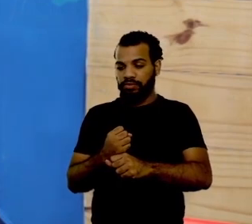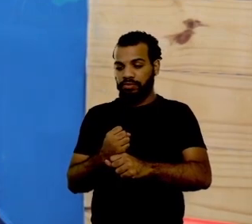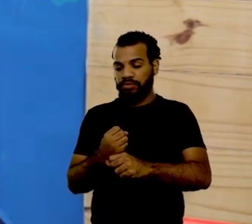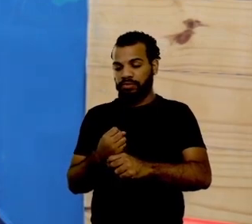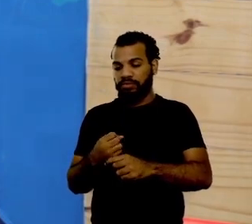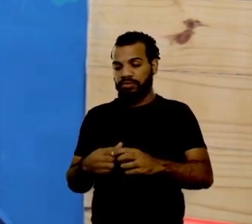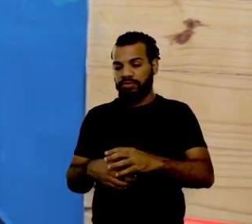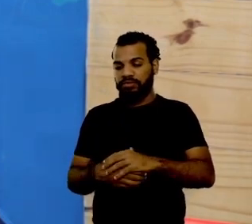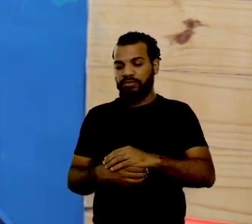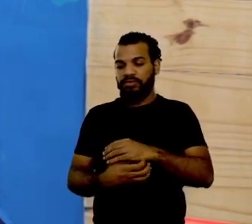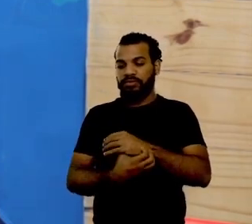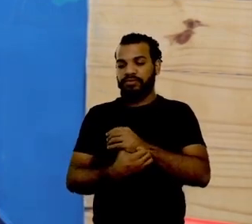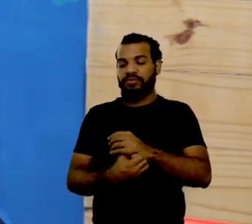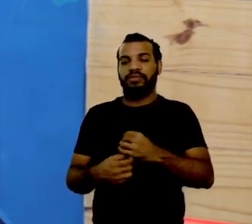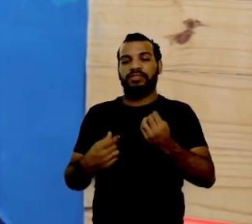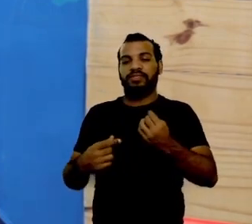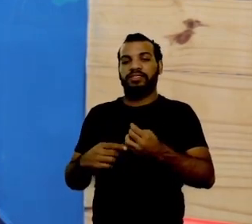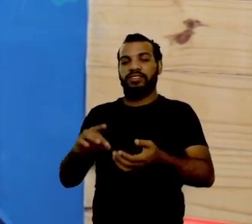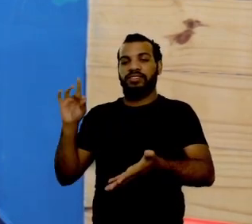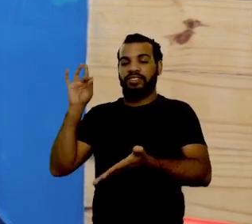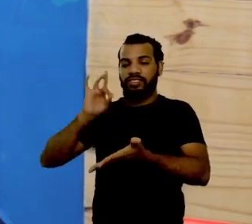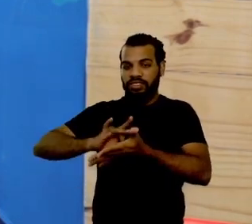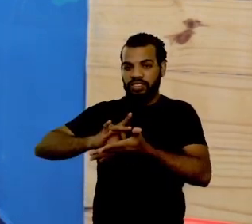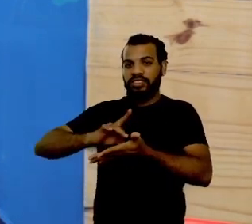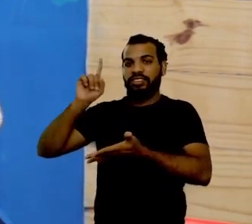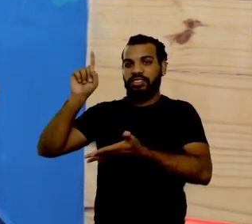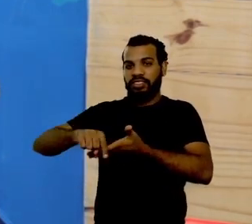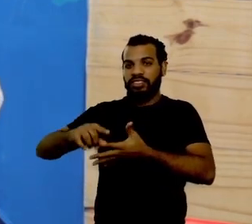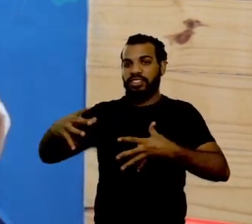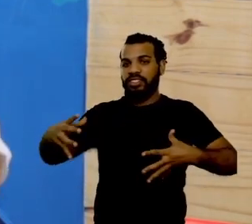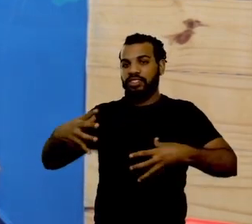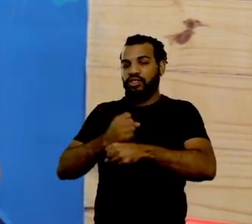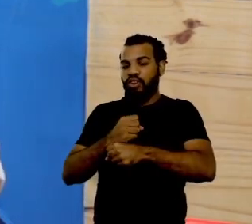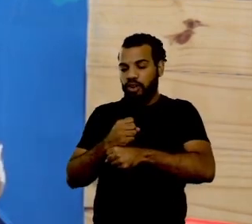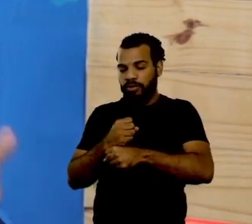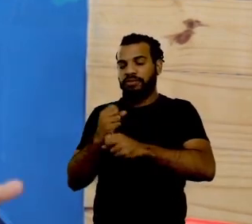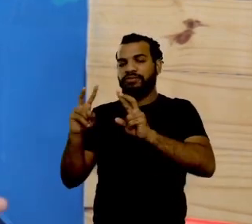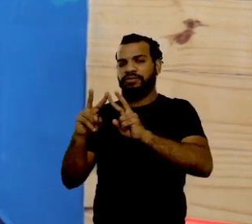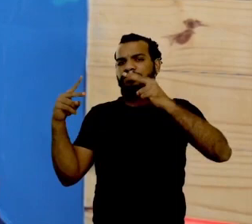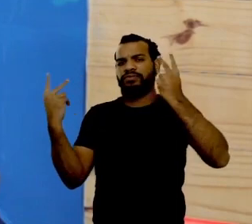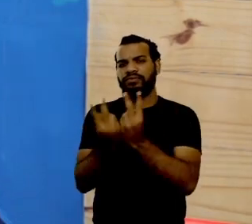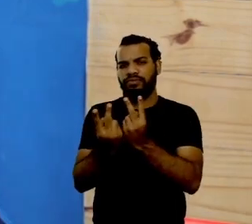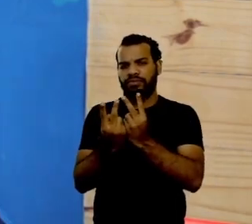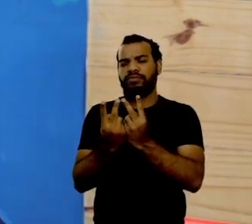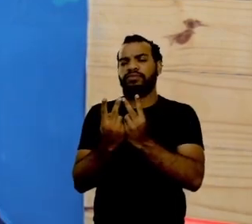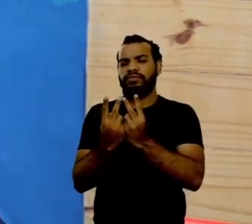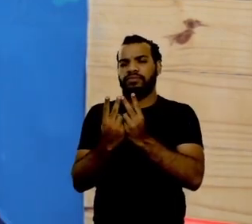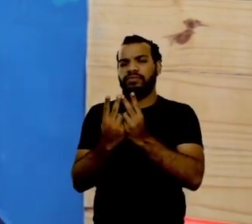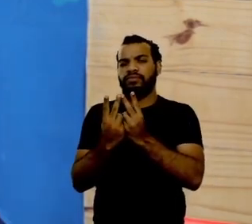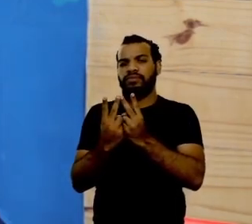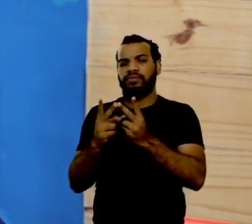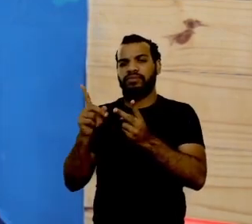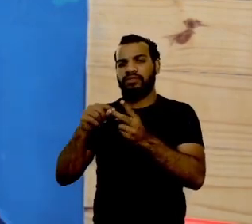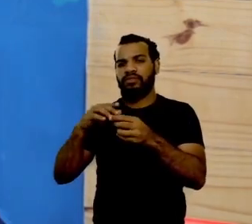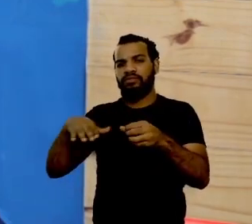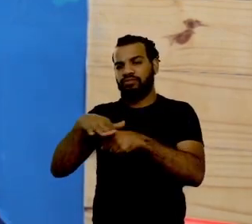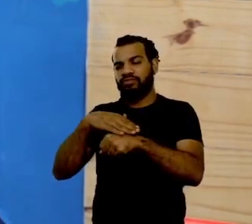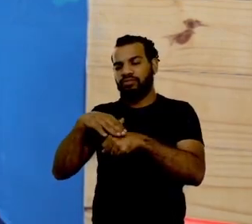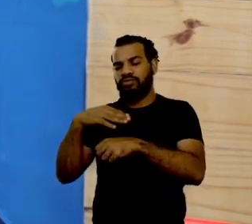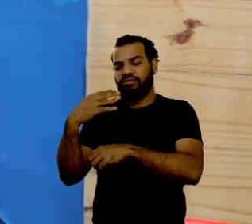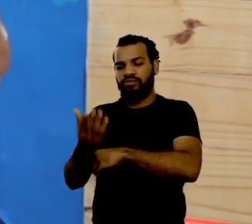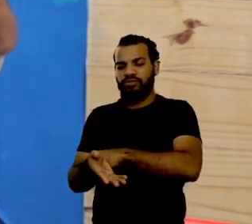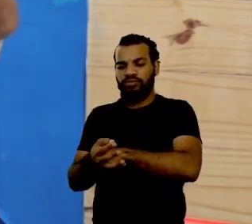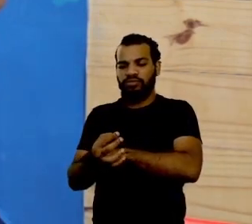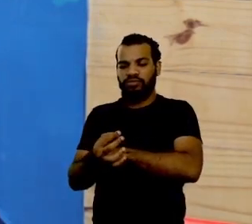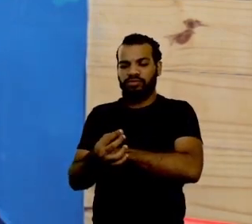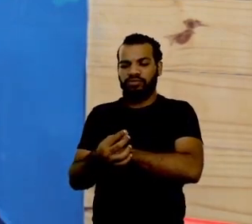fala que a dilatação volumétrica real é a soma da dilatação volumétrica aparente com do recipiente. Enquanto